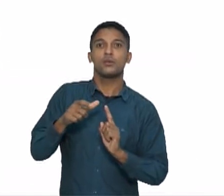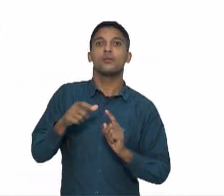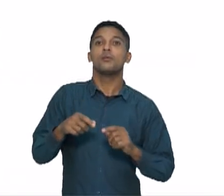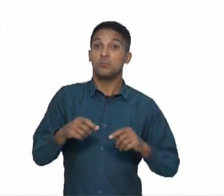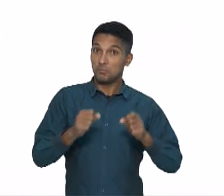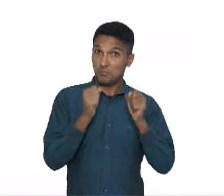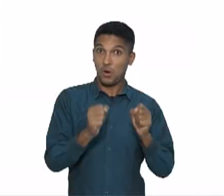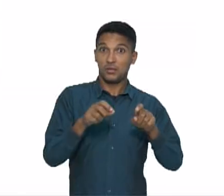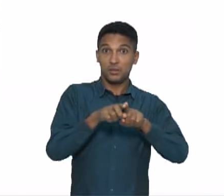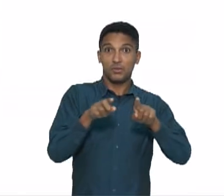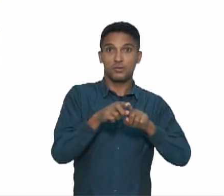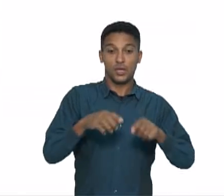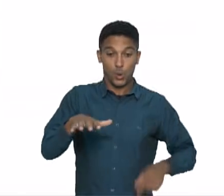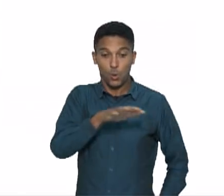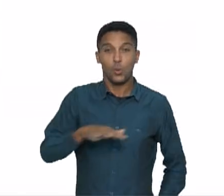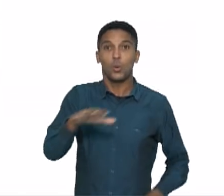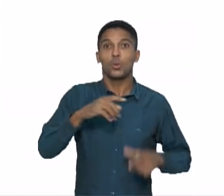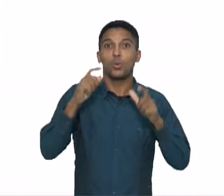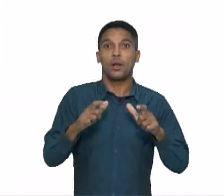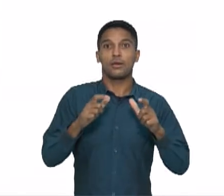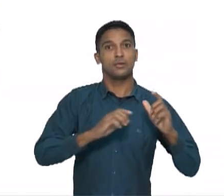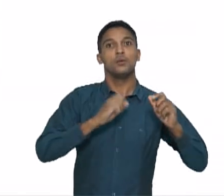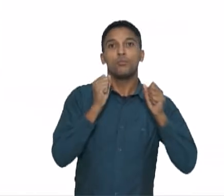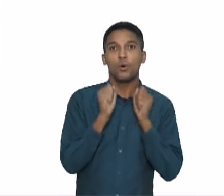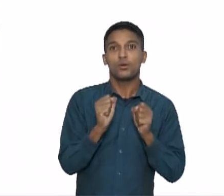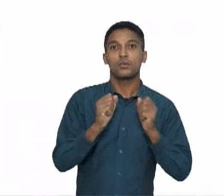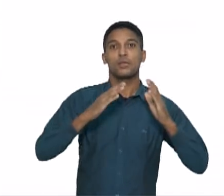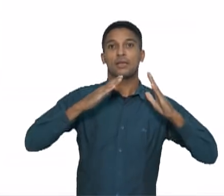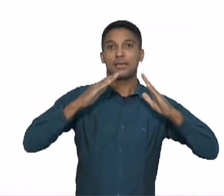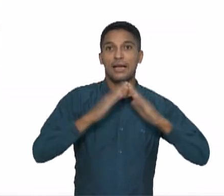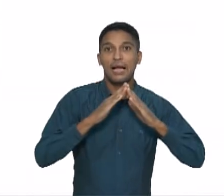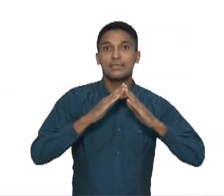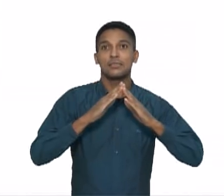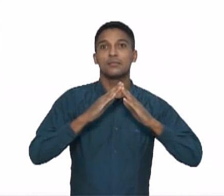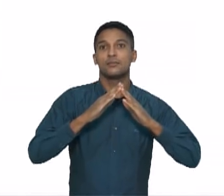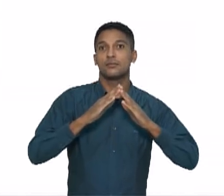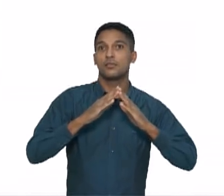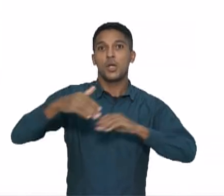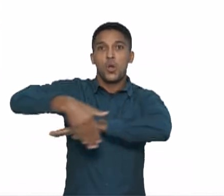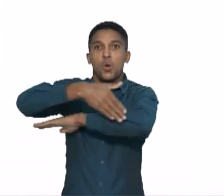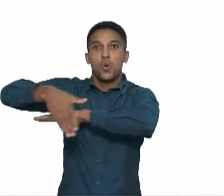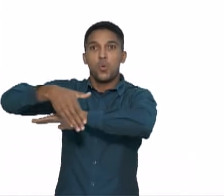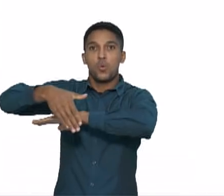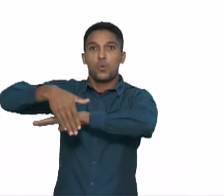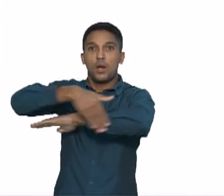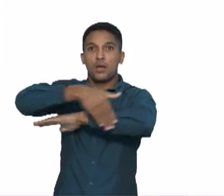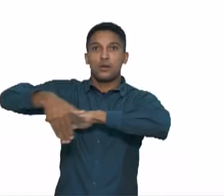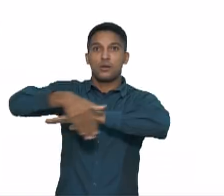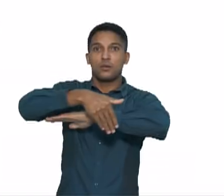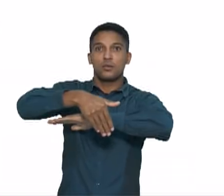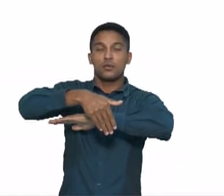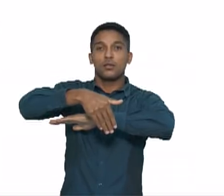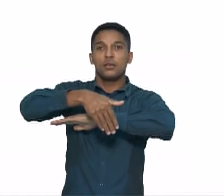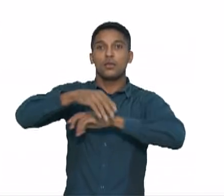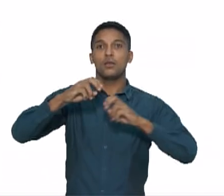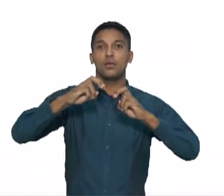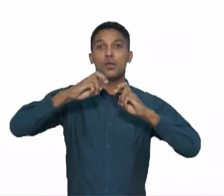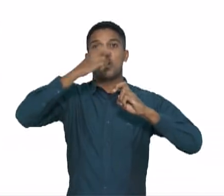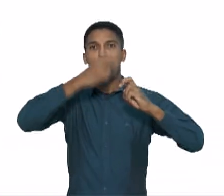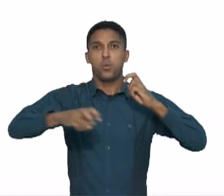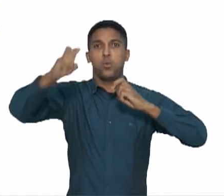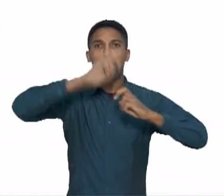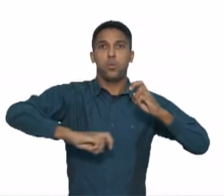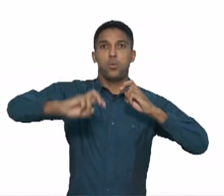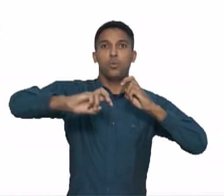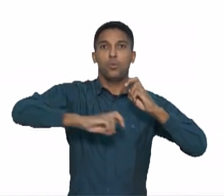uma rua, um parque, etc. Como que é o cenário, como que é esse espaço? Porém, por ter a característica de uma